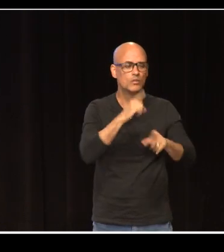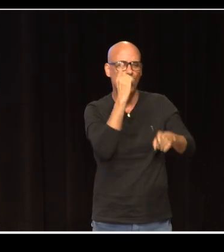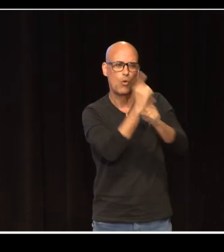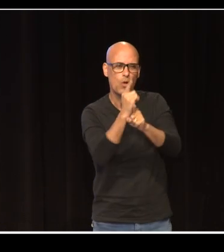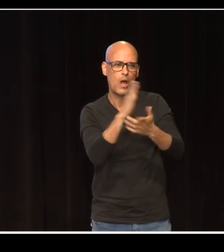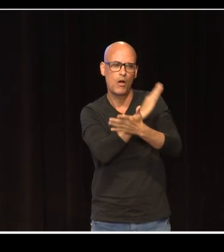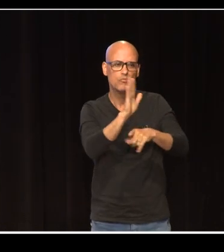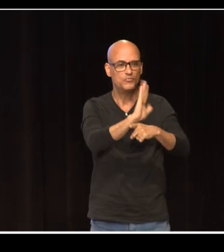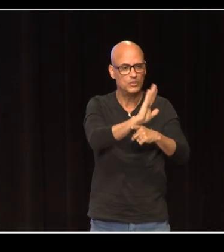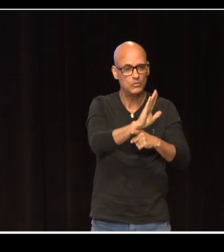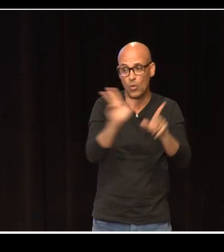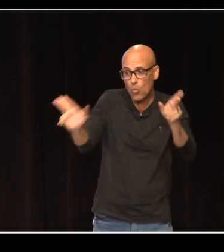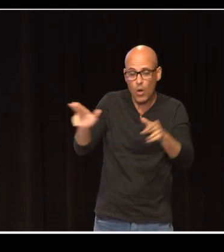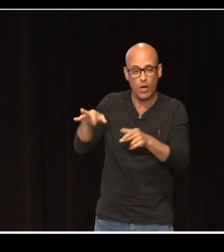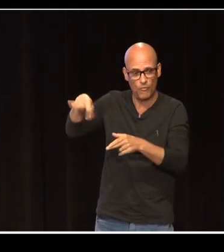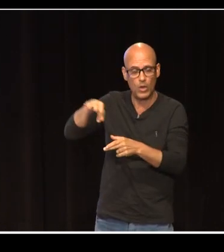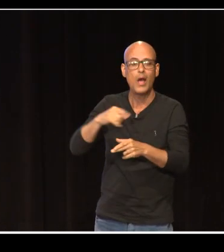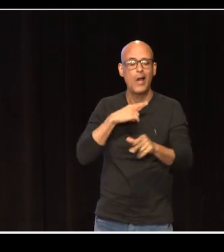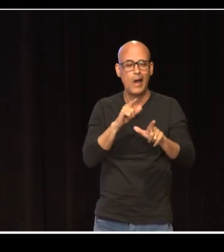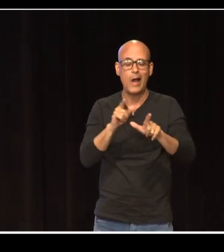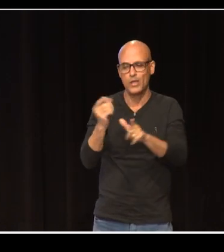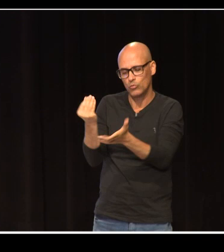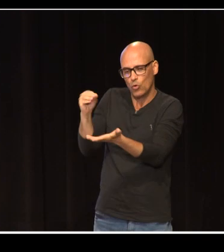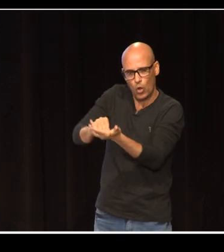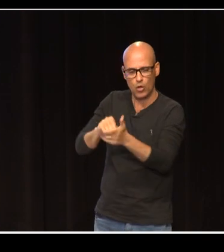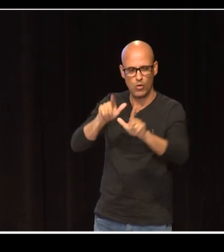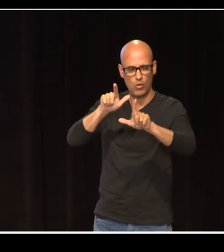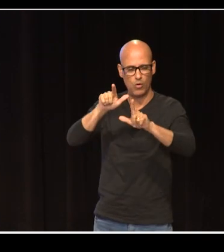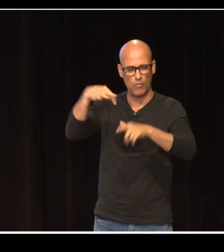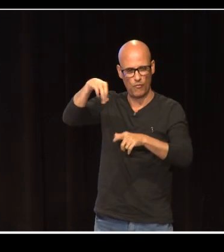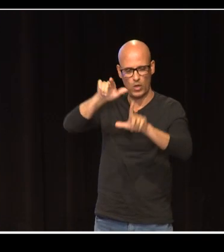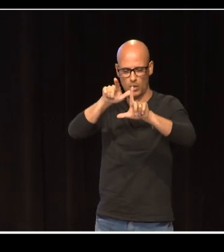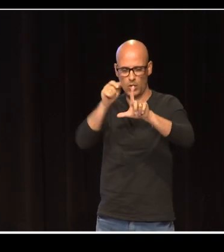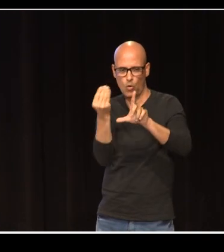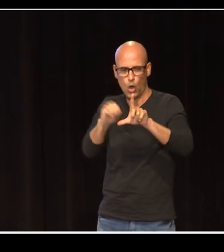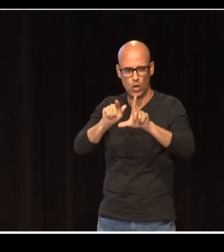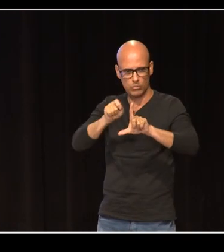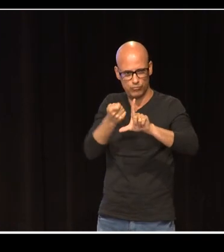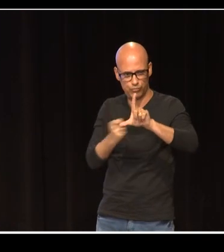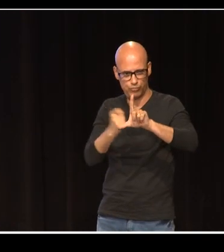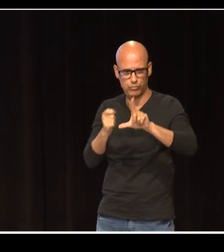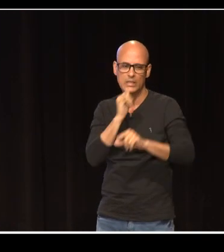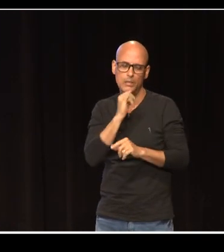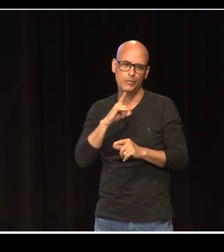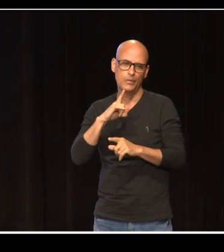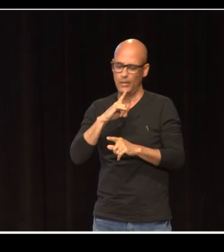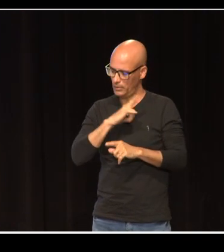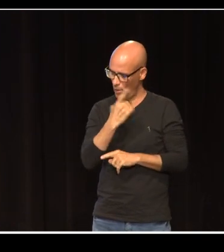vídeo que contemple esse conteúdo, eu boto o QR Code na folha, como está ali. Né? Então, esse, por exemplo, era a folha ali